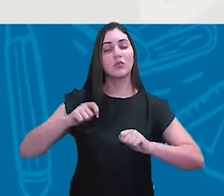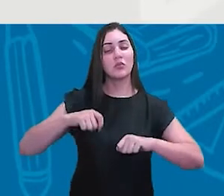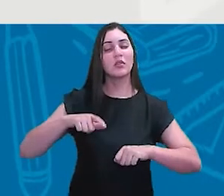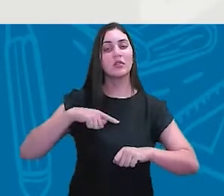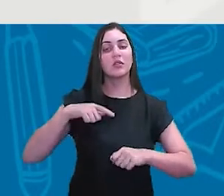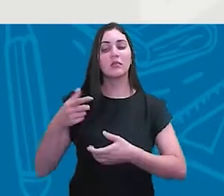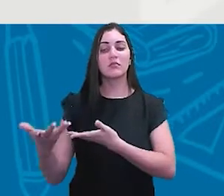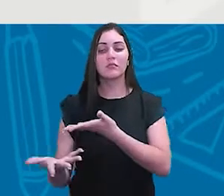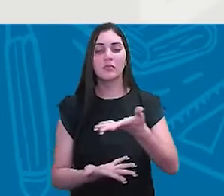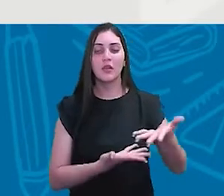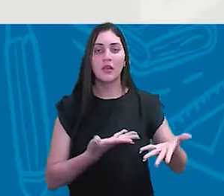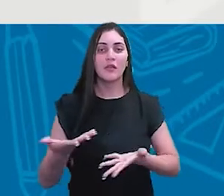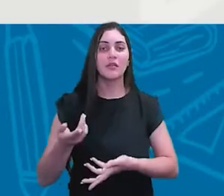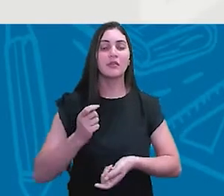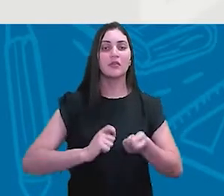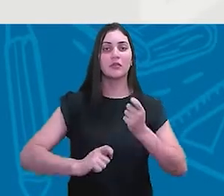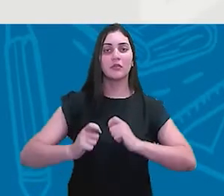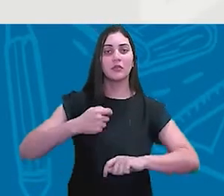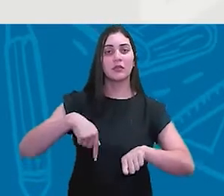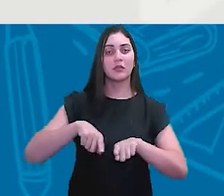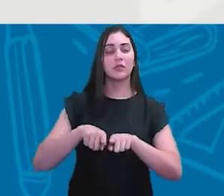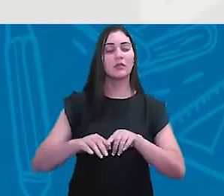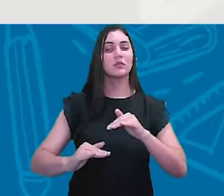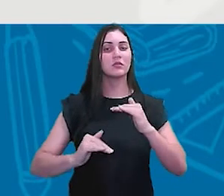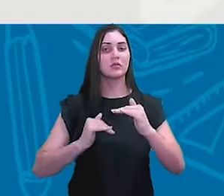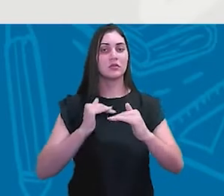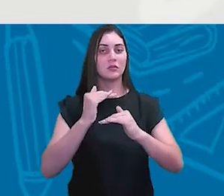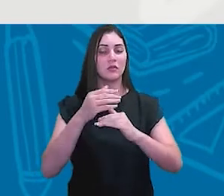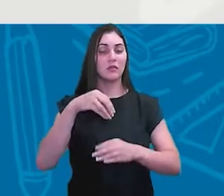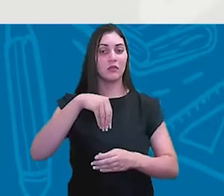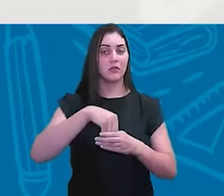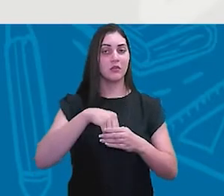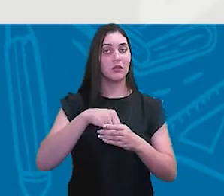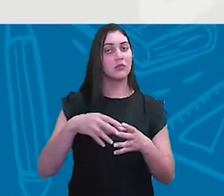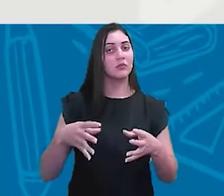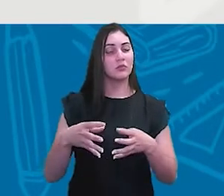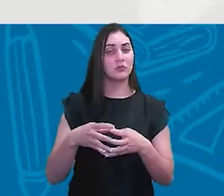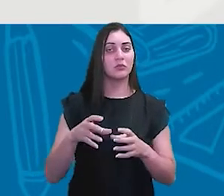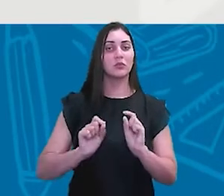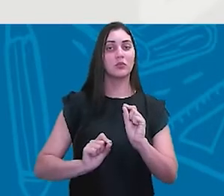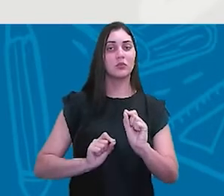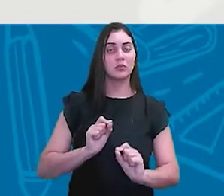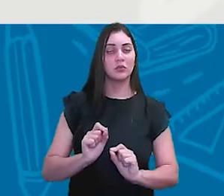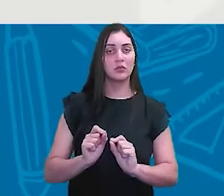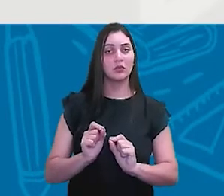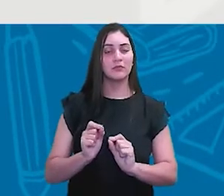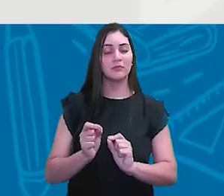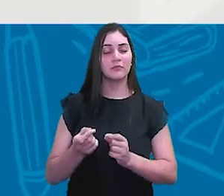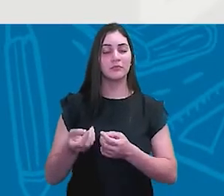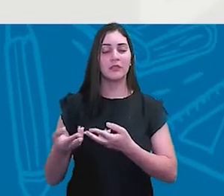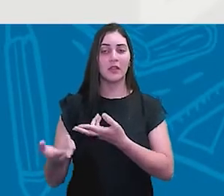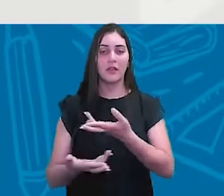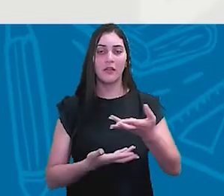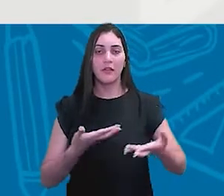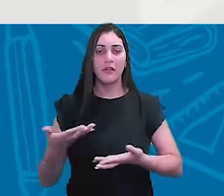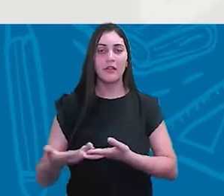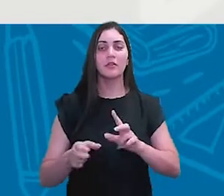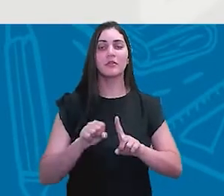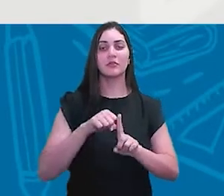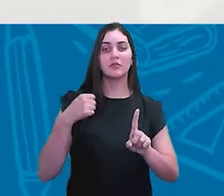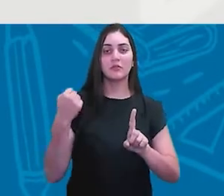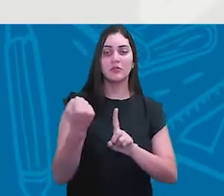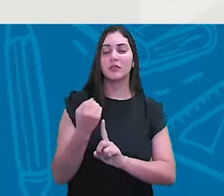né? E a questão do desenvolver dentro do grupo, né, relações sociais importantes,